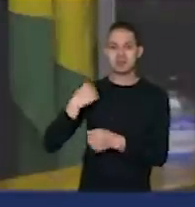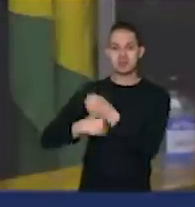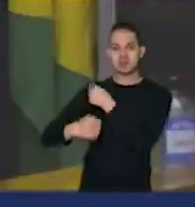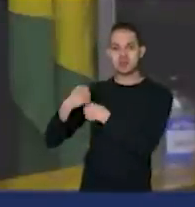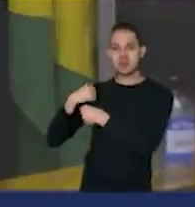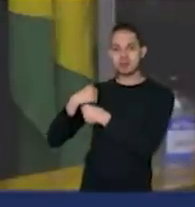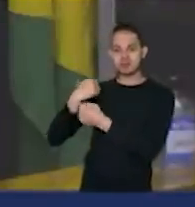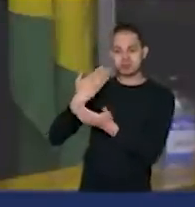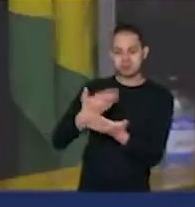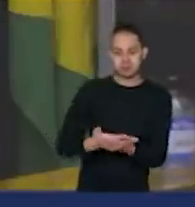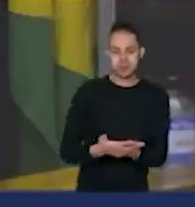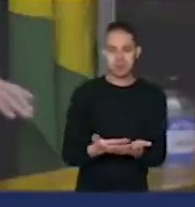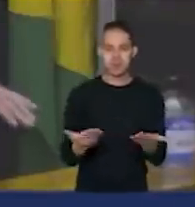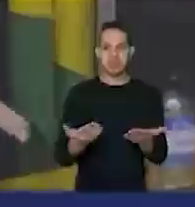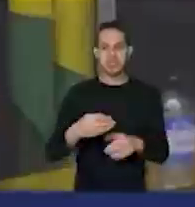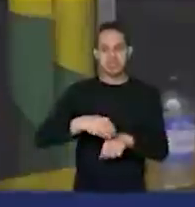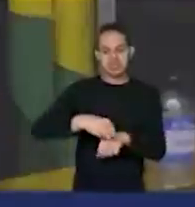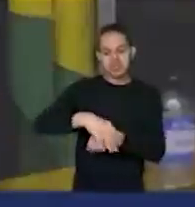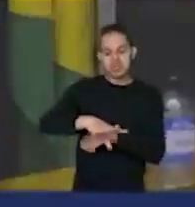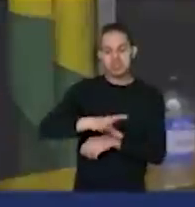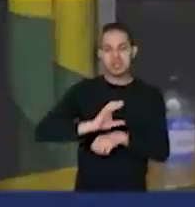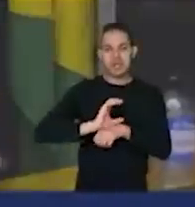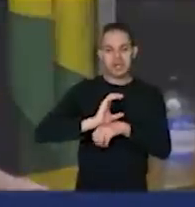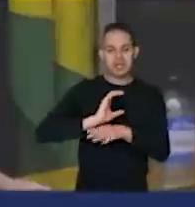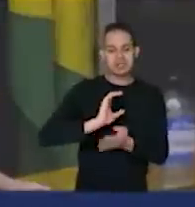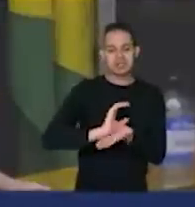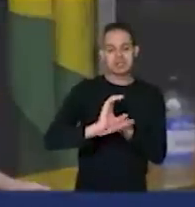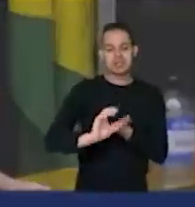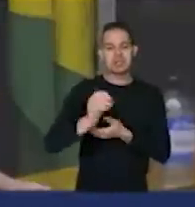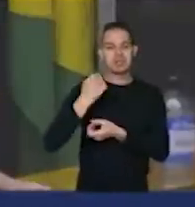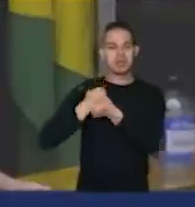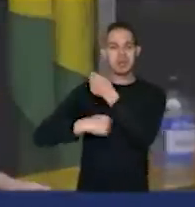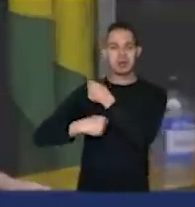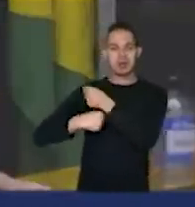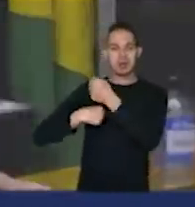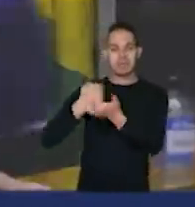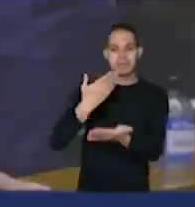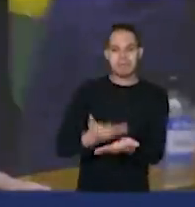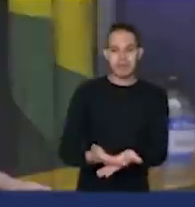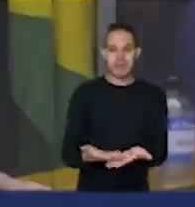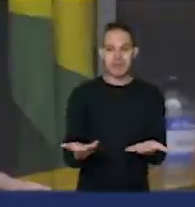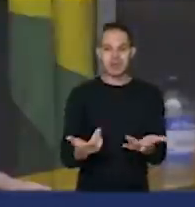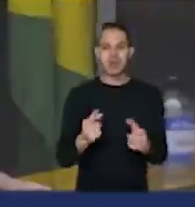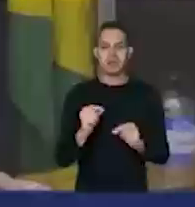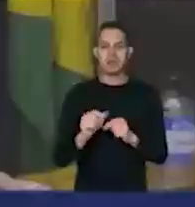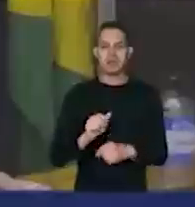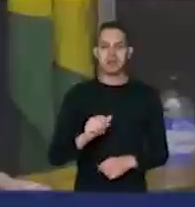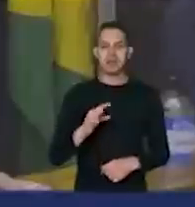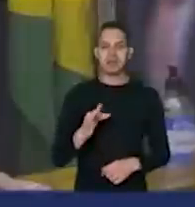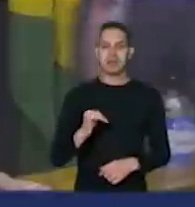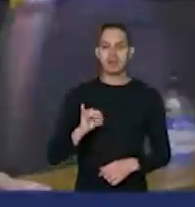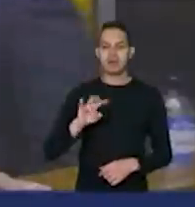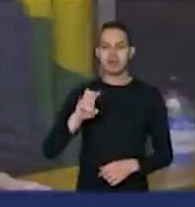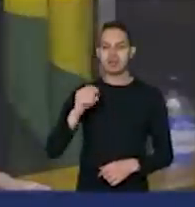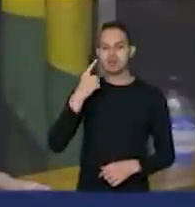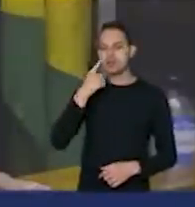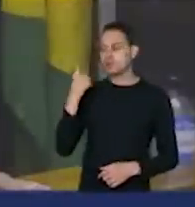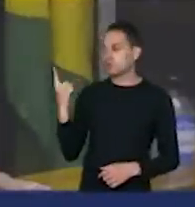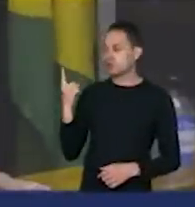A melhor dica de investimento do ano passado para cá. O ativo, senhor presidente, é uma